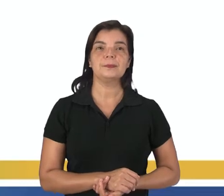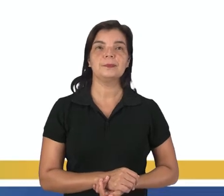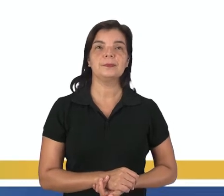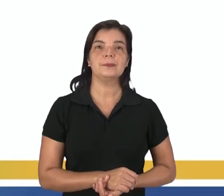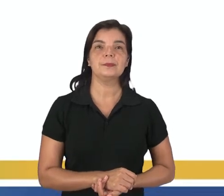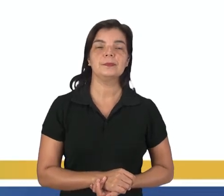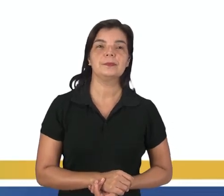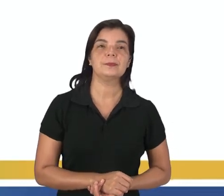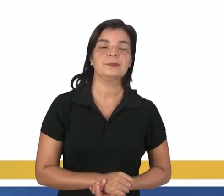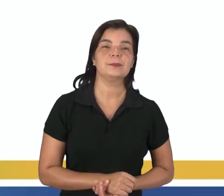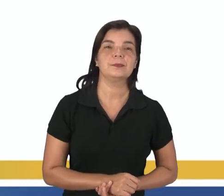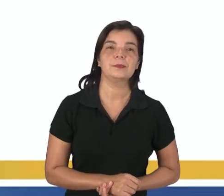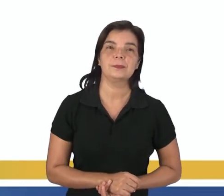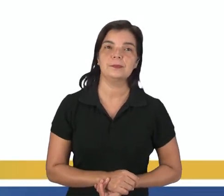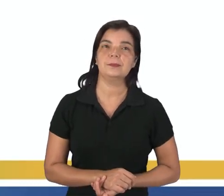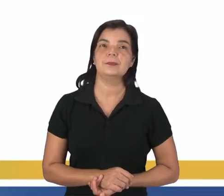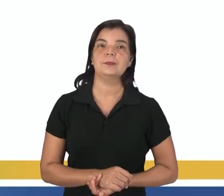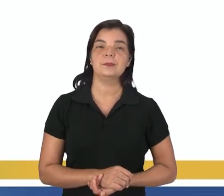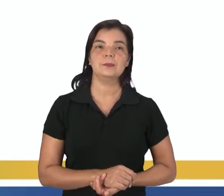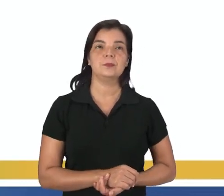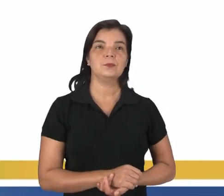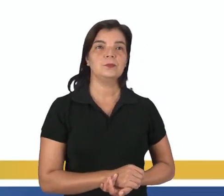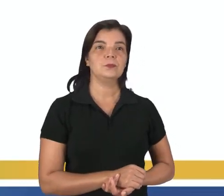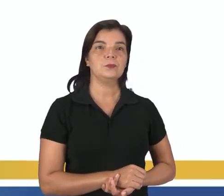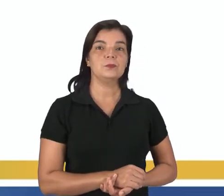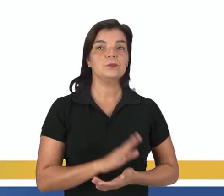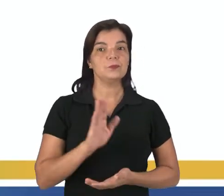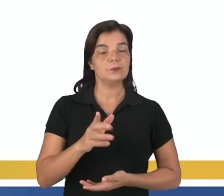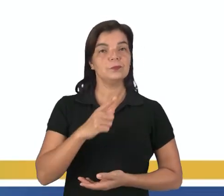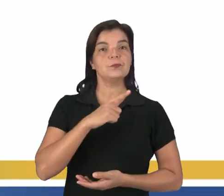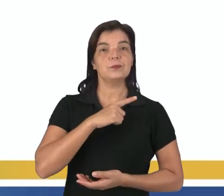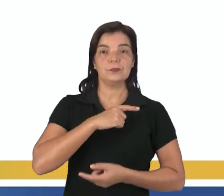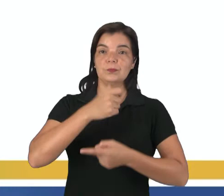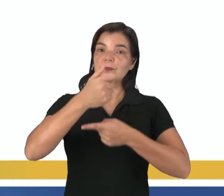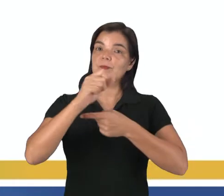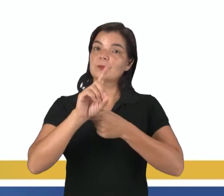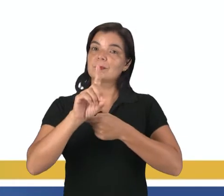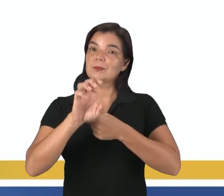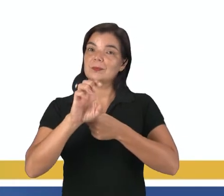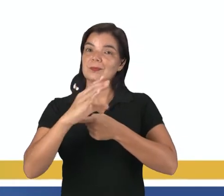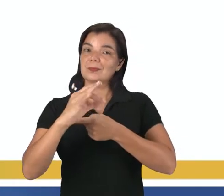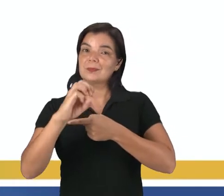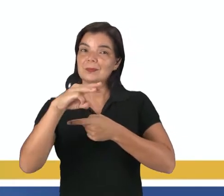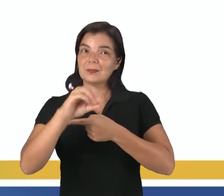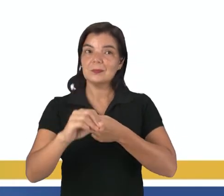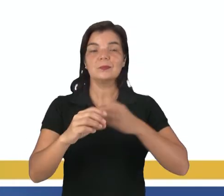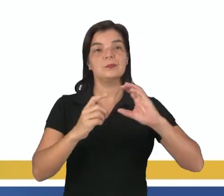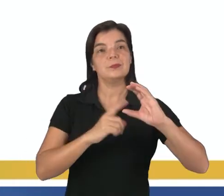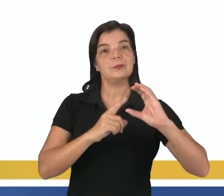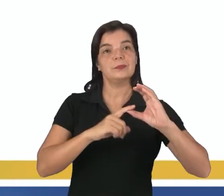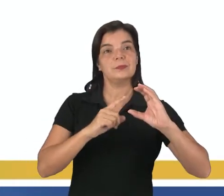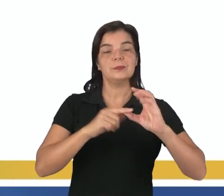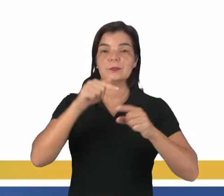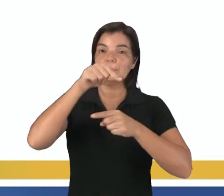denominador seria o número 10, certo? Já que temos ali décimos. Letra C,